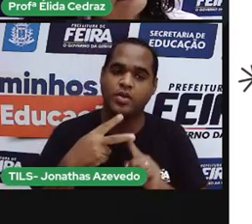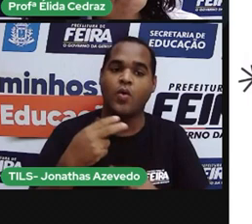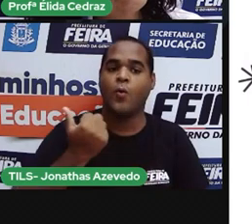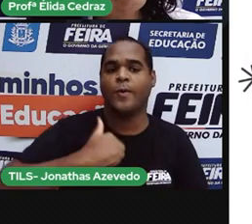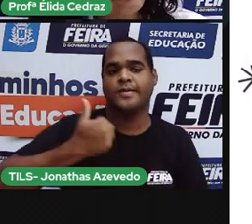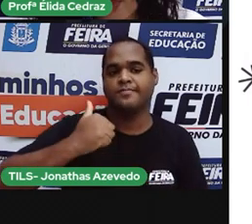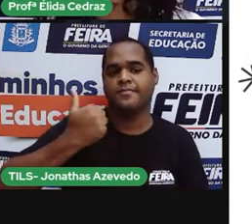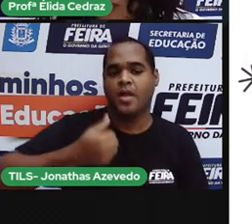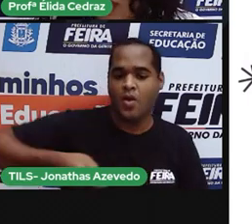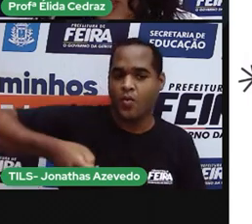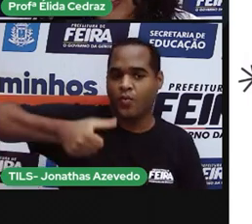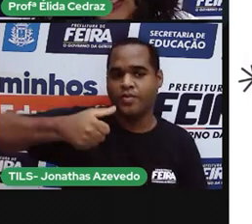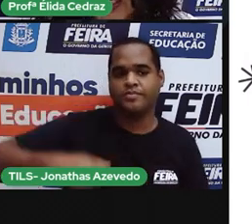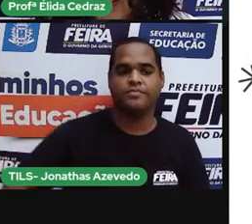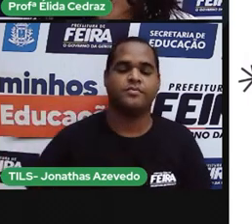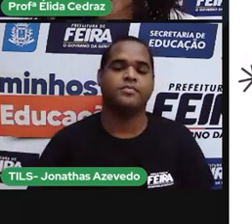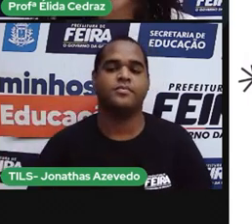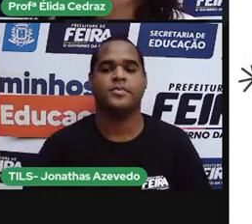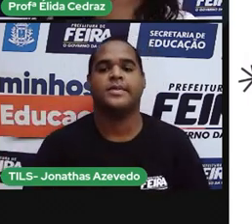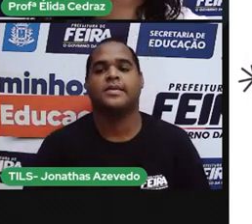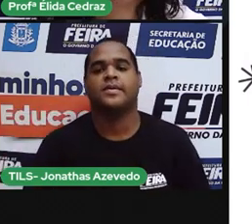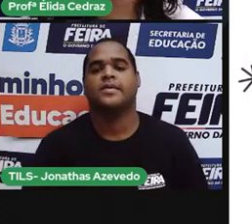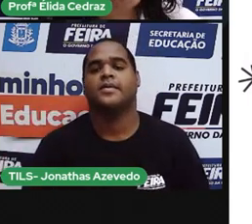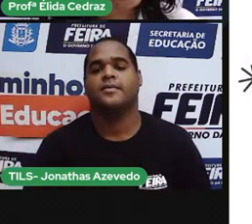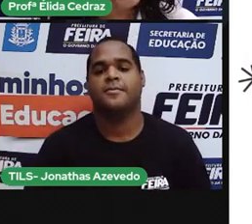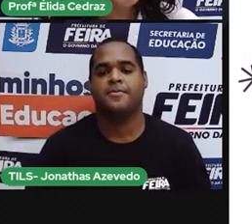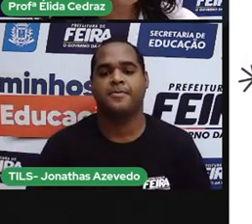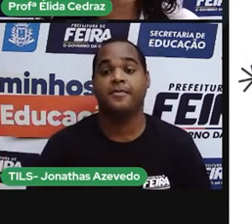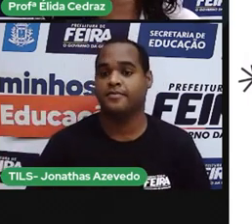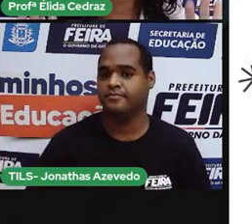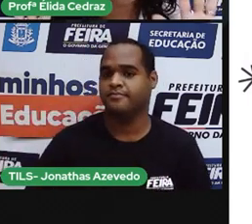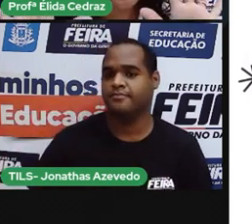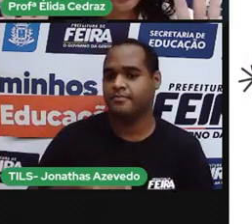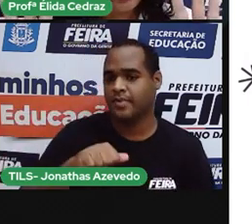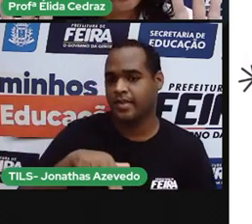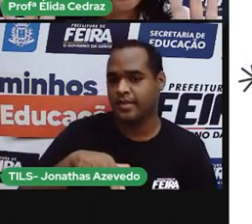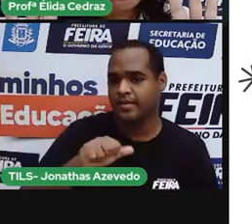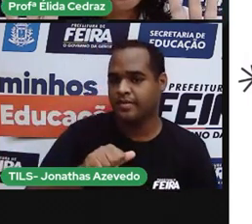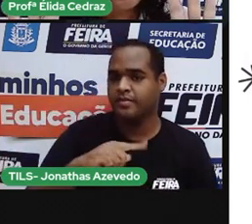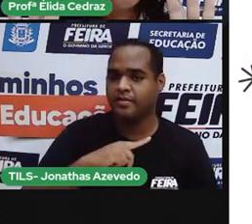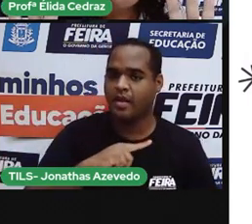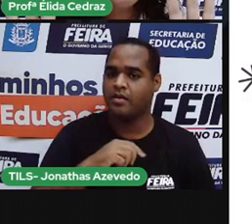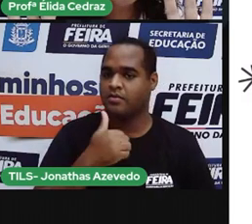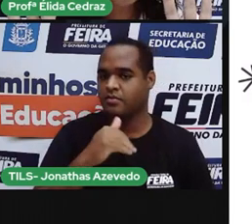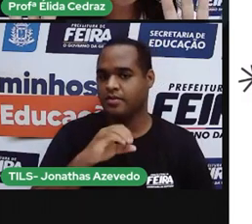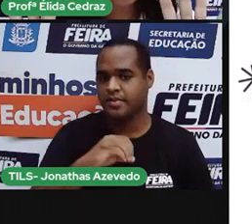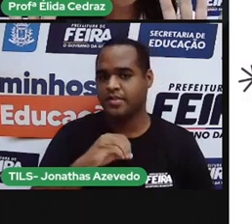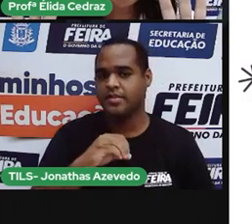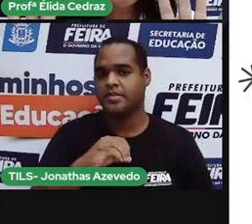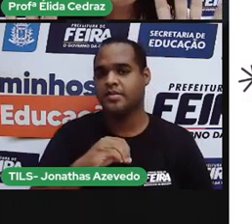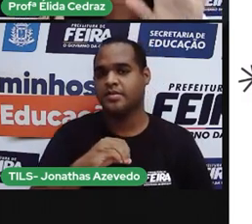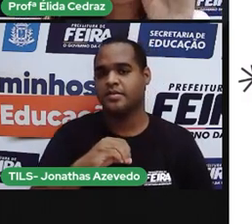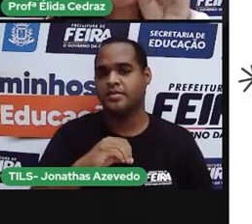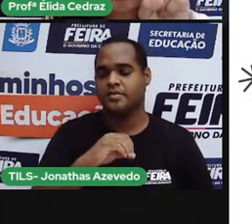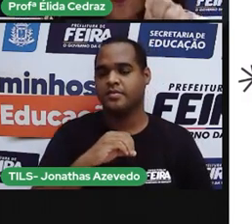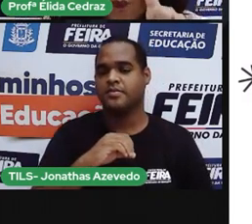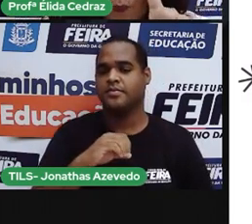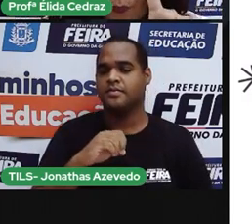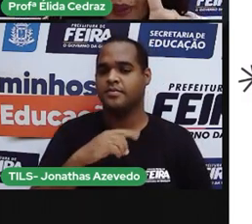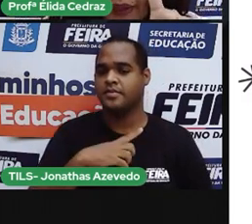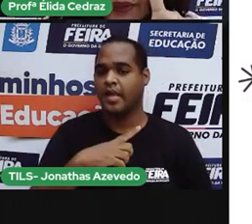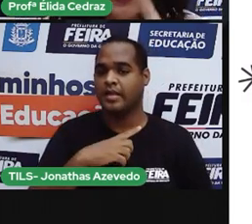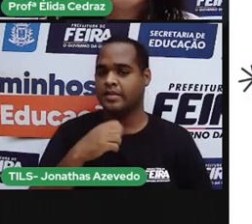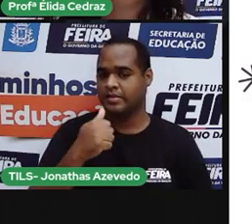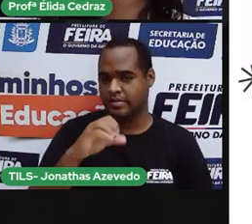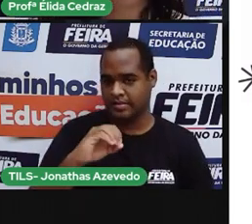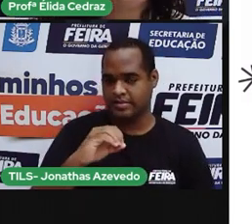gudes. Ana tinha 10 bolinhas. 10 e ela colocou quantas?